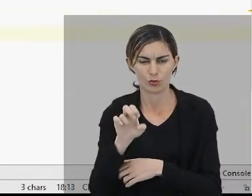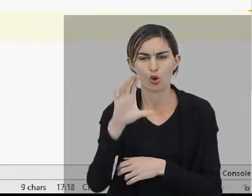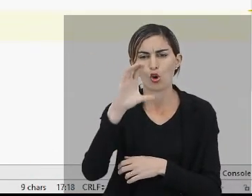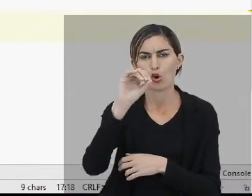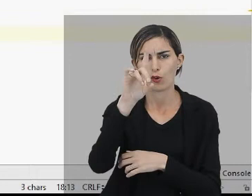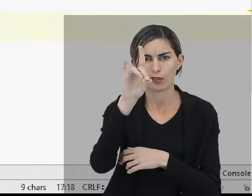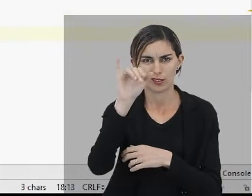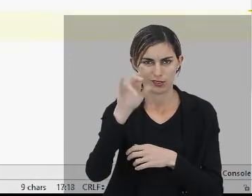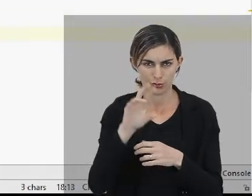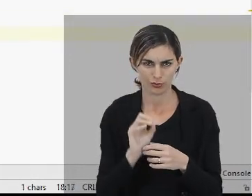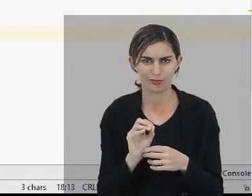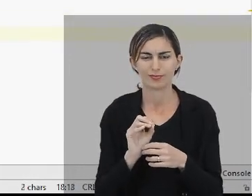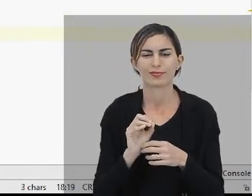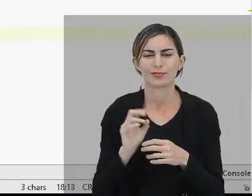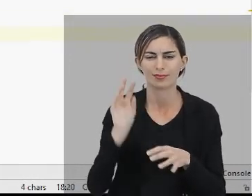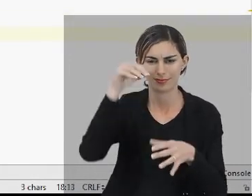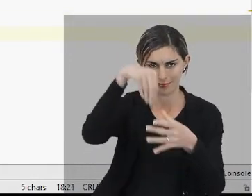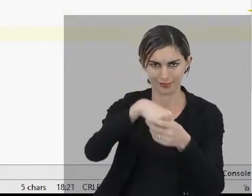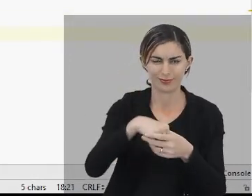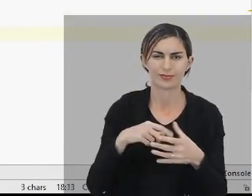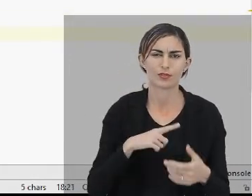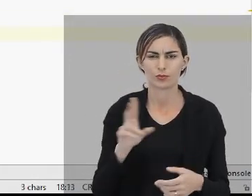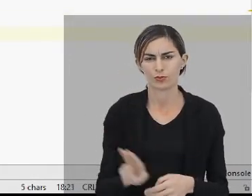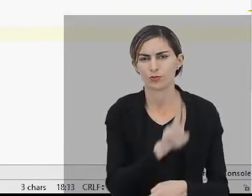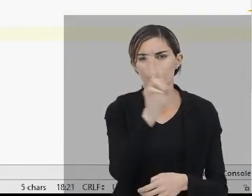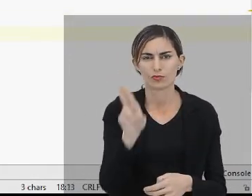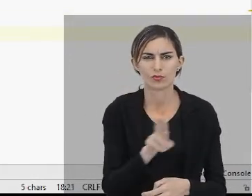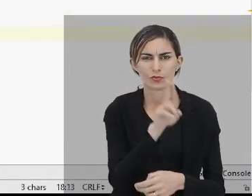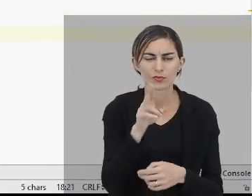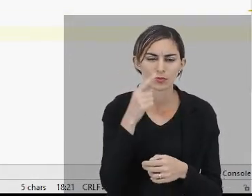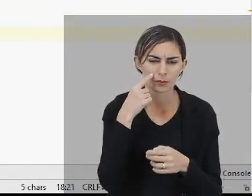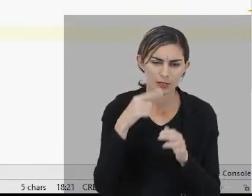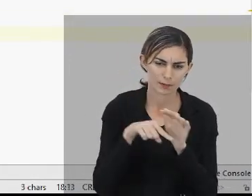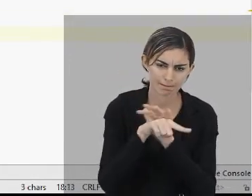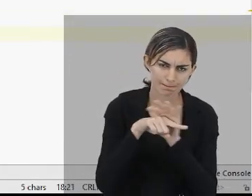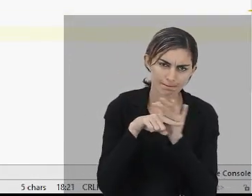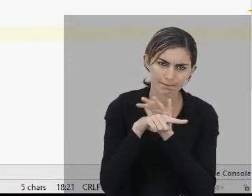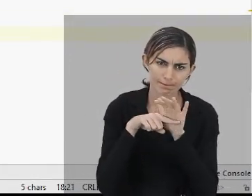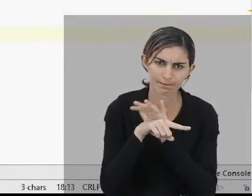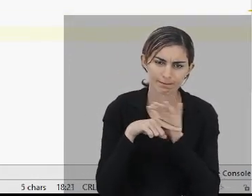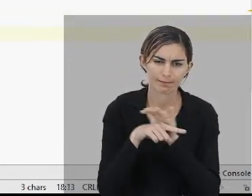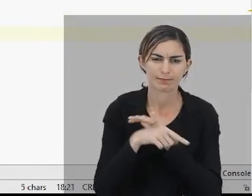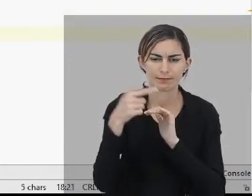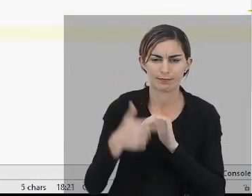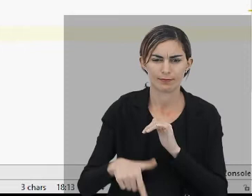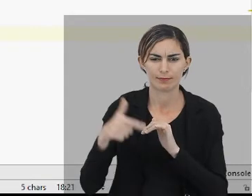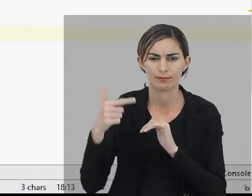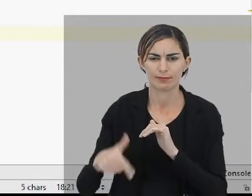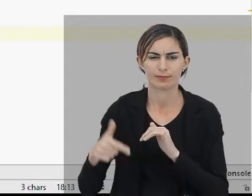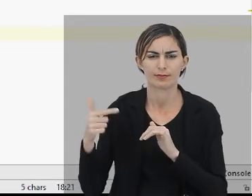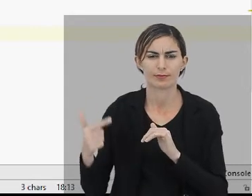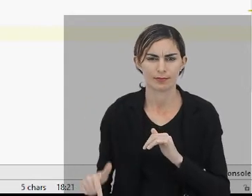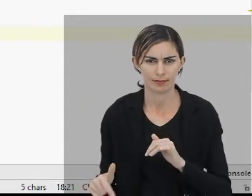código que ela é usada na verificação de repetição.